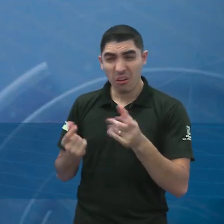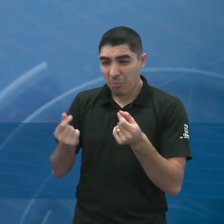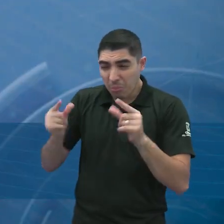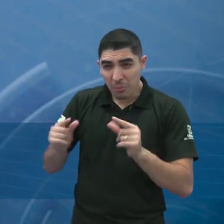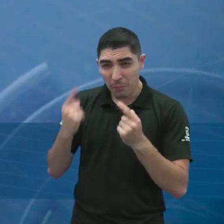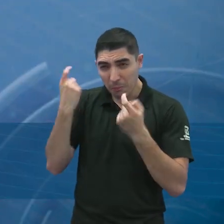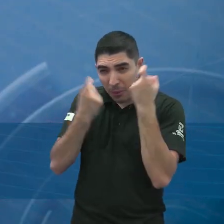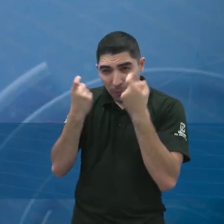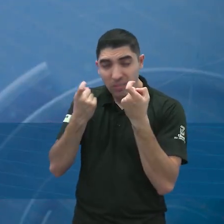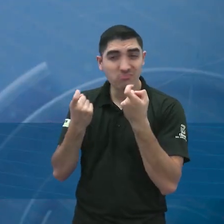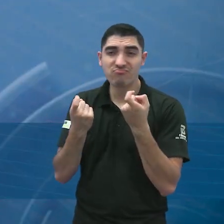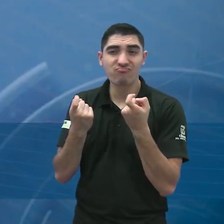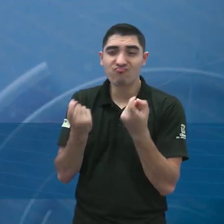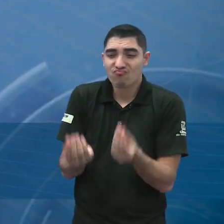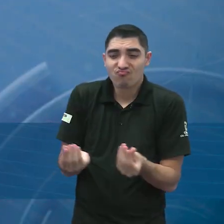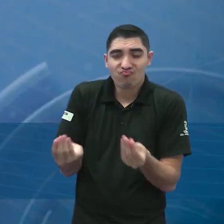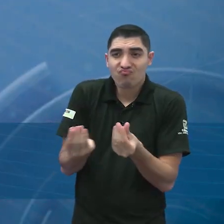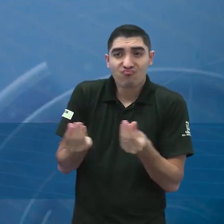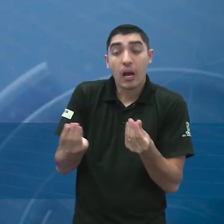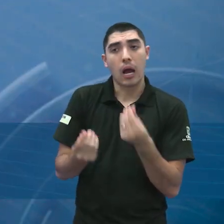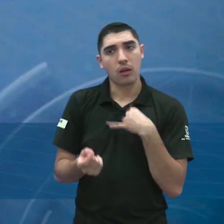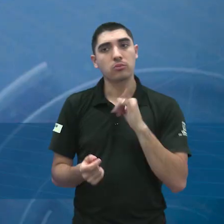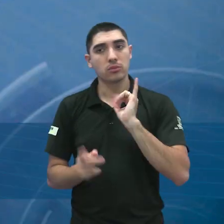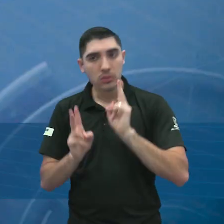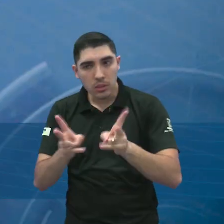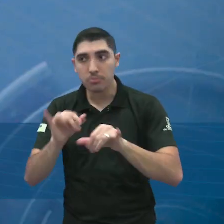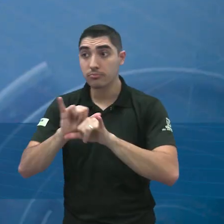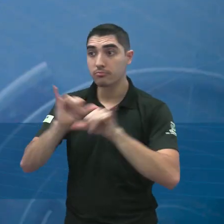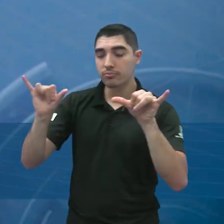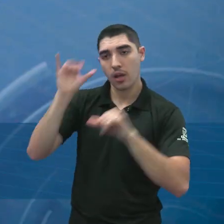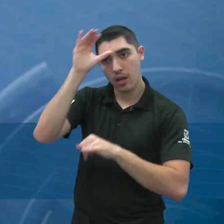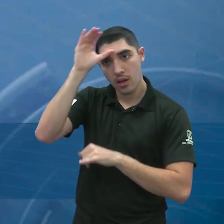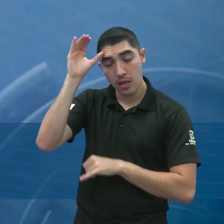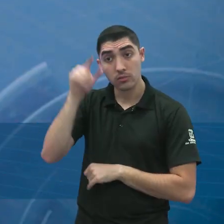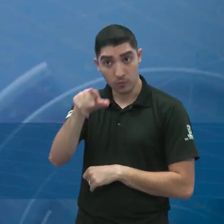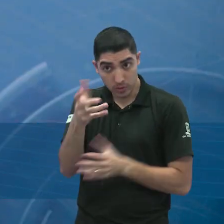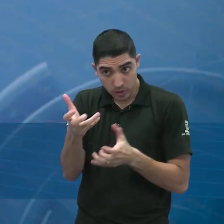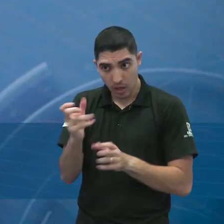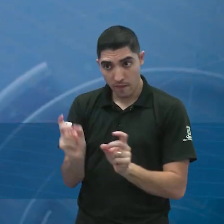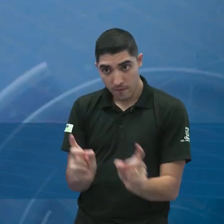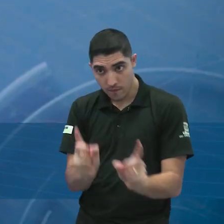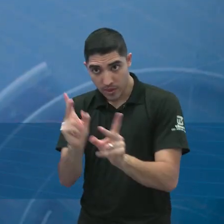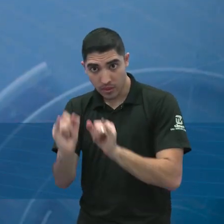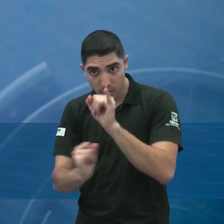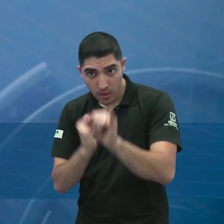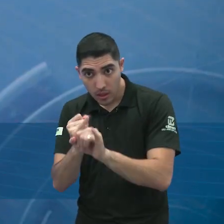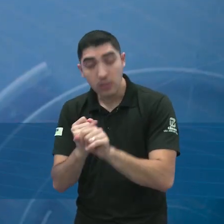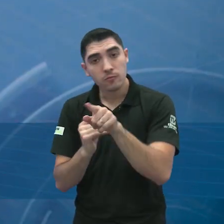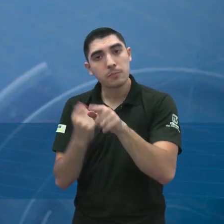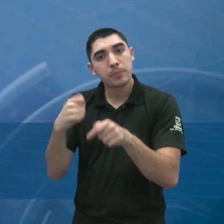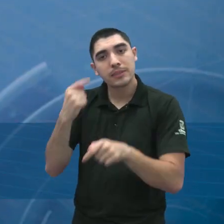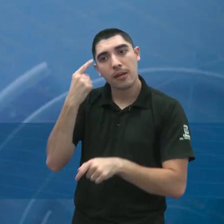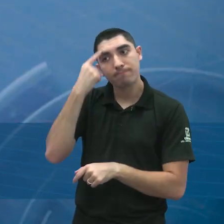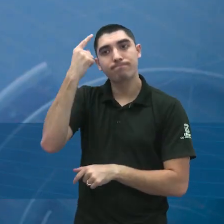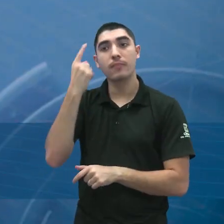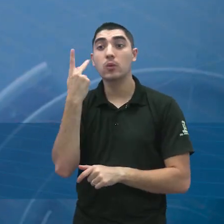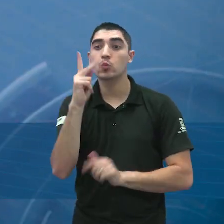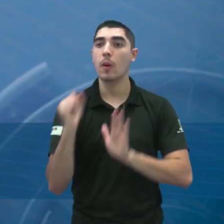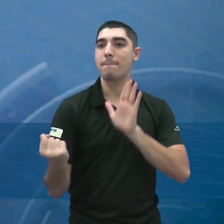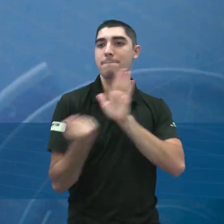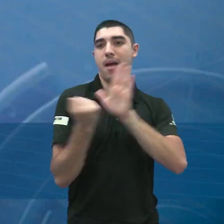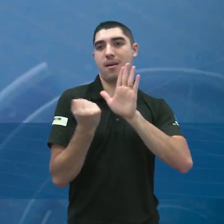preço nunca é saudável para o varejo. Então, eu tenho falado muito para os nossos clientes que querem vender online, de você criar uma